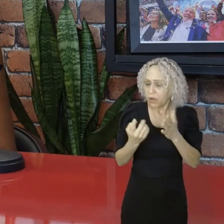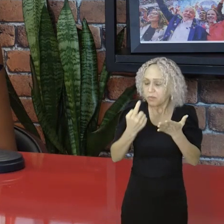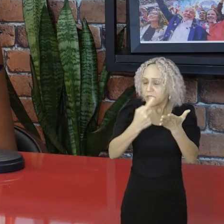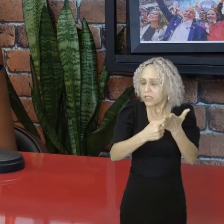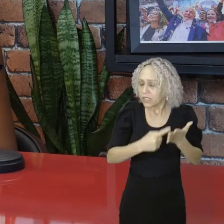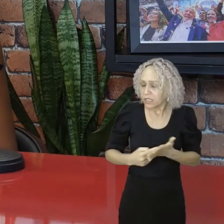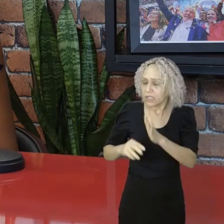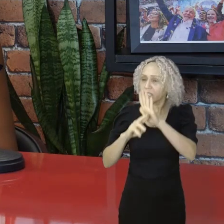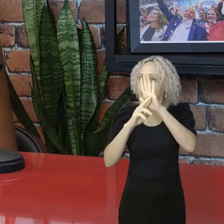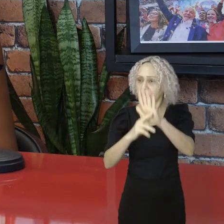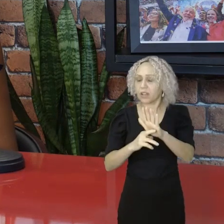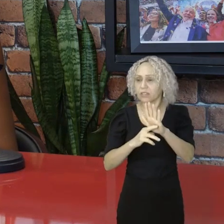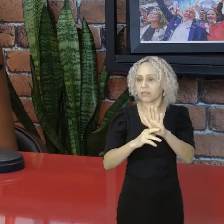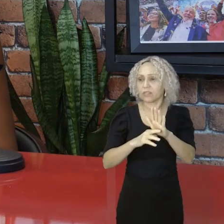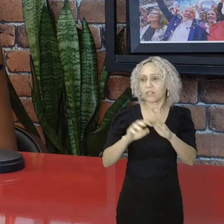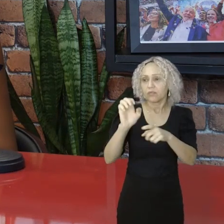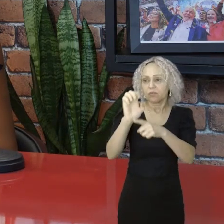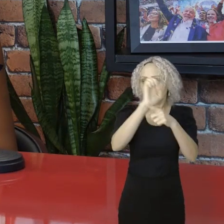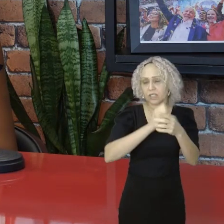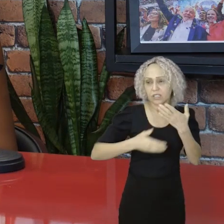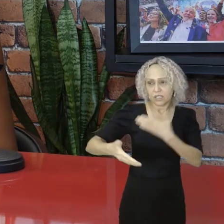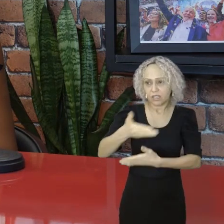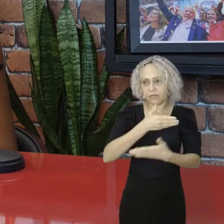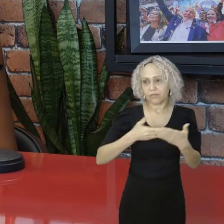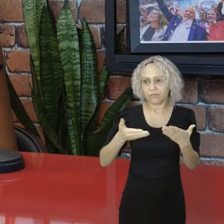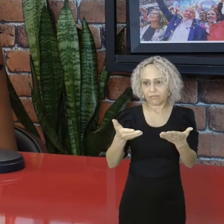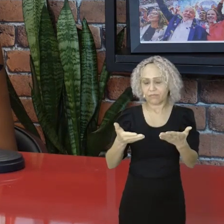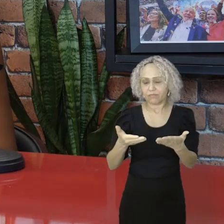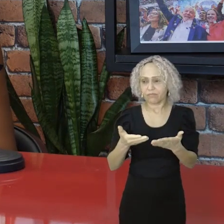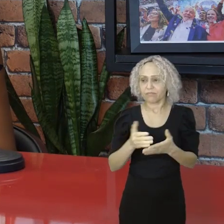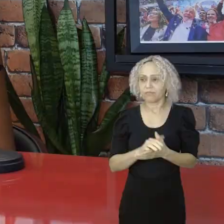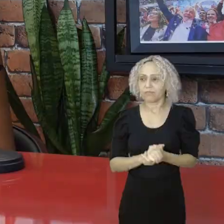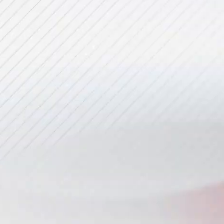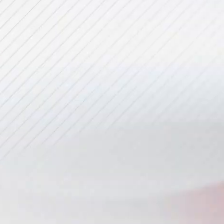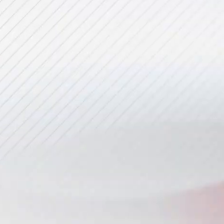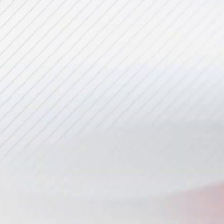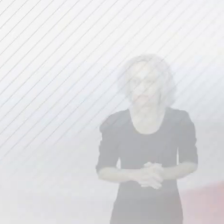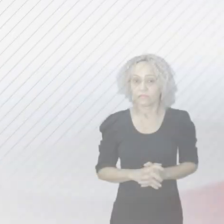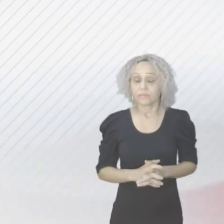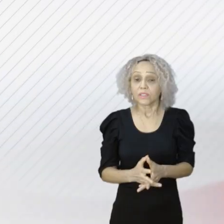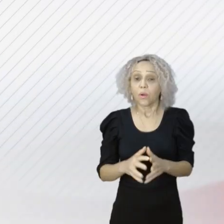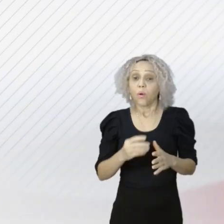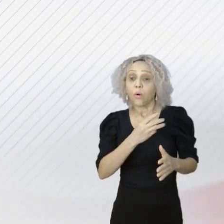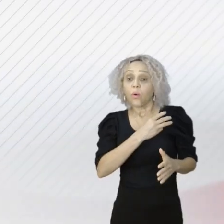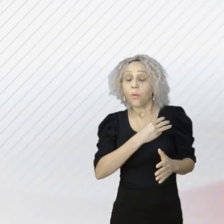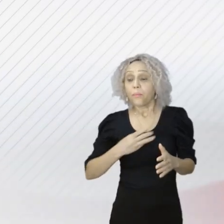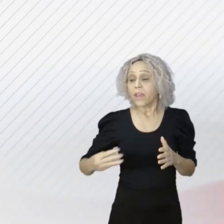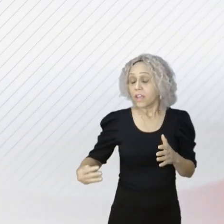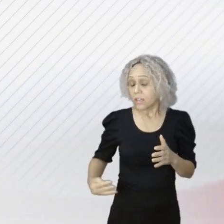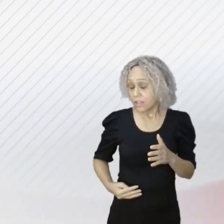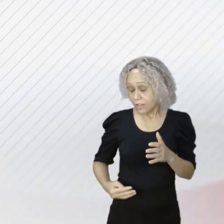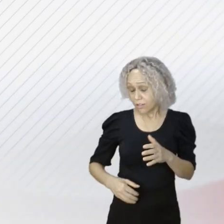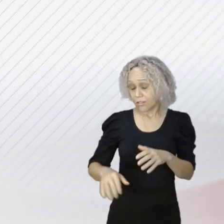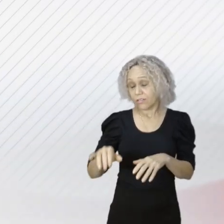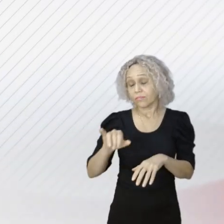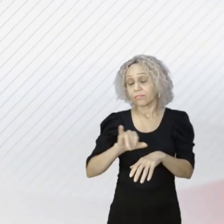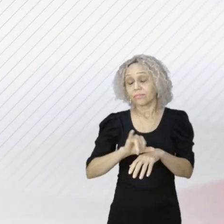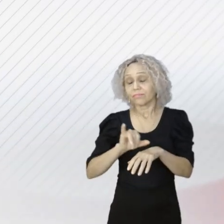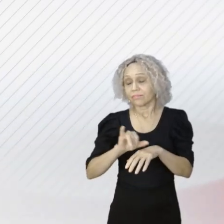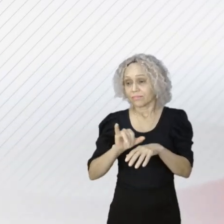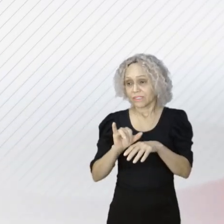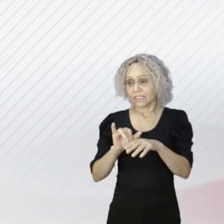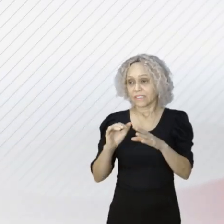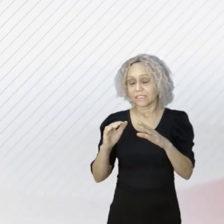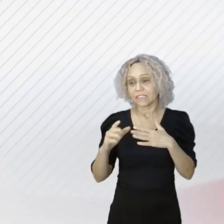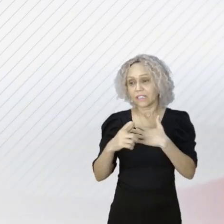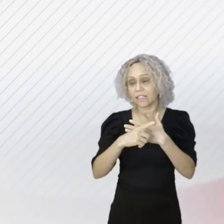Pacto Federativo, como detalha a repórter da Rádio PT, Thaísa Vitória. O ministro-chefe da Casa Civil, Rui Costa, lembrou